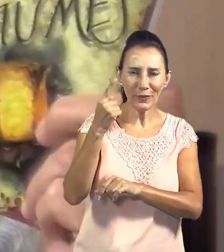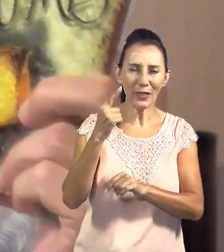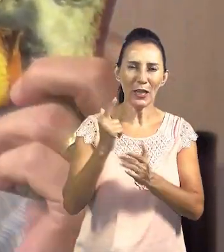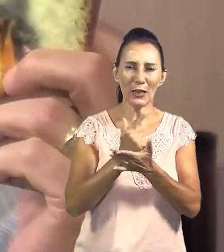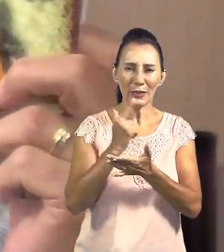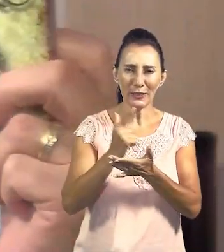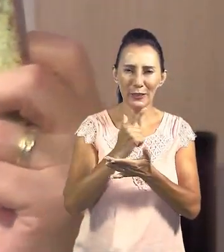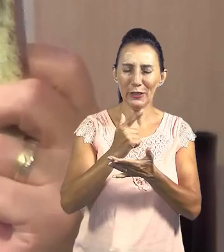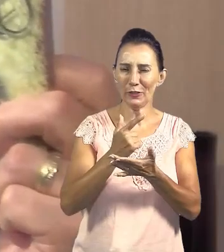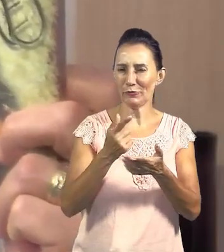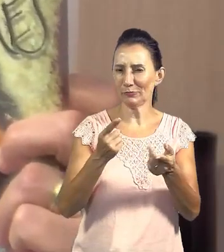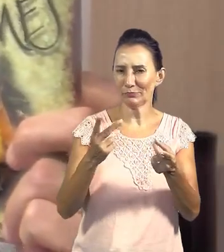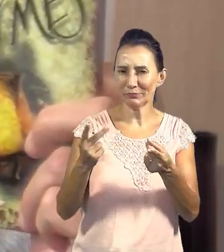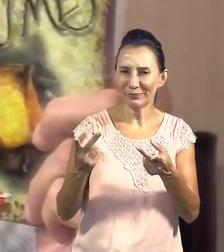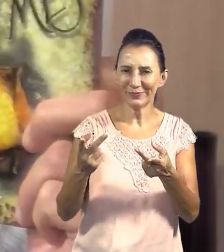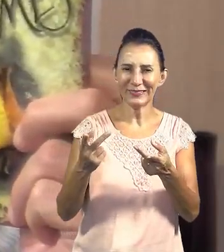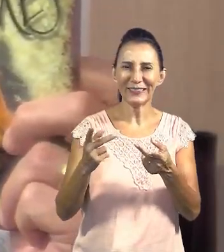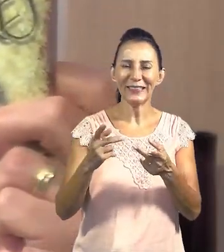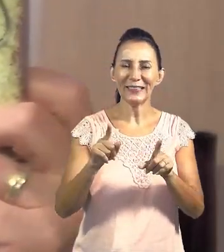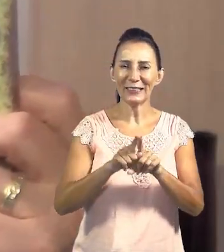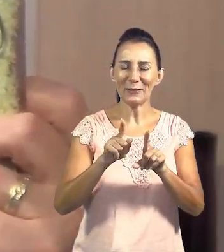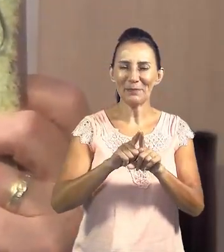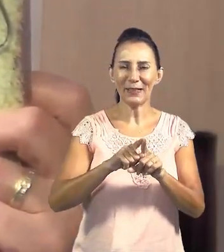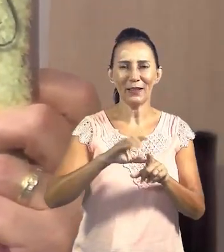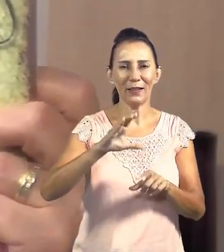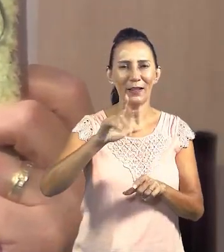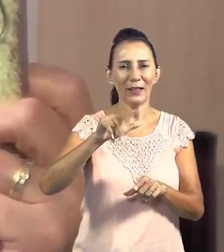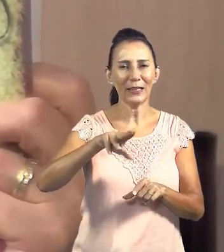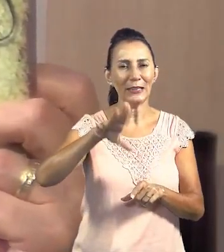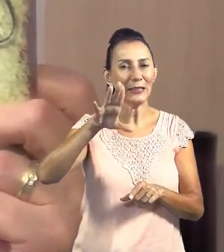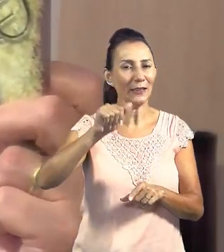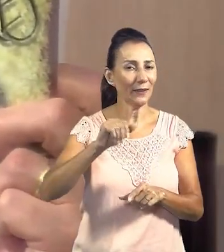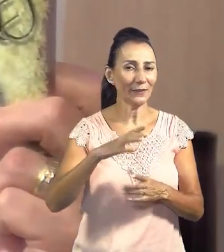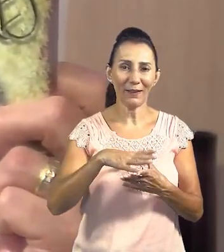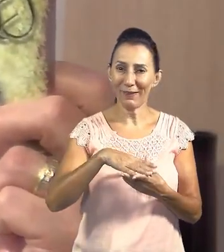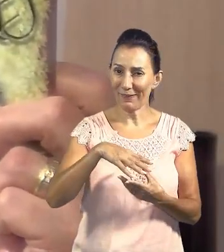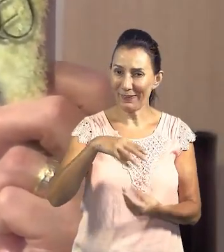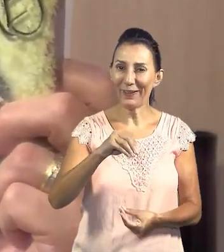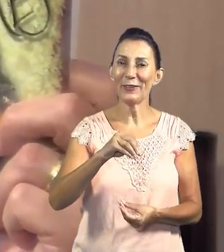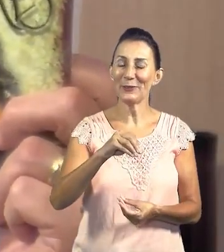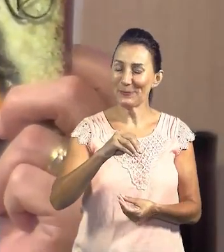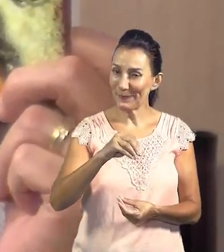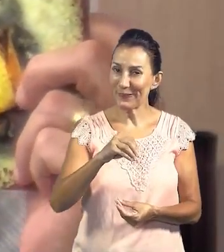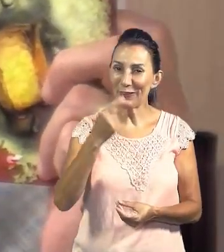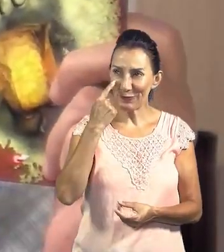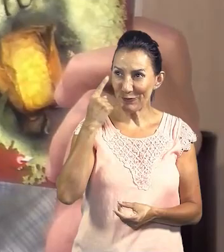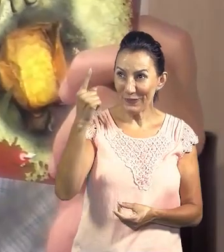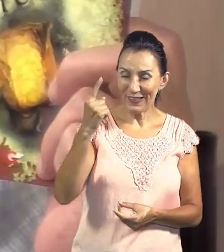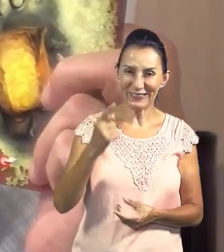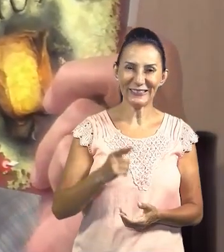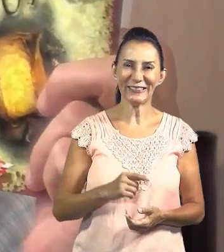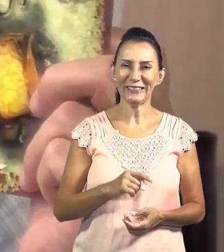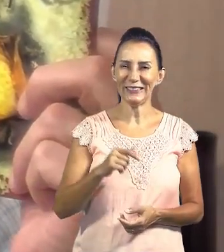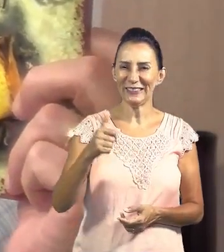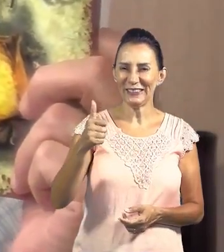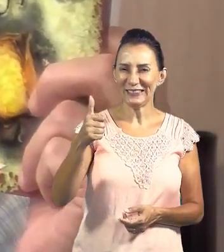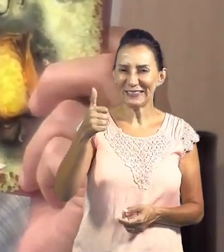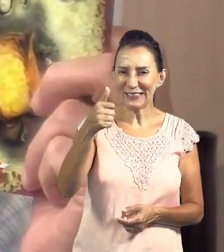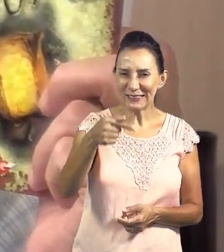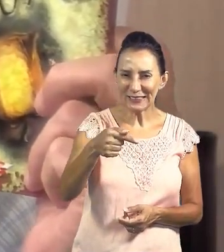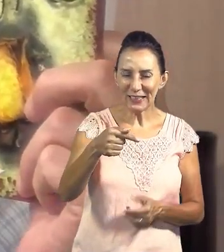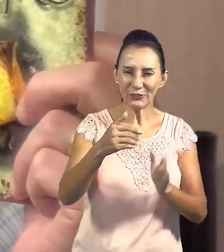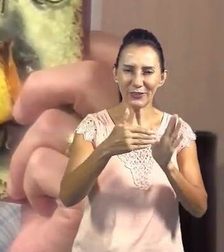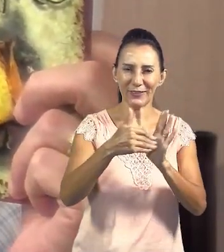também, para a Clínica da Alma. Ah, olha a Clínica da Alma. Veja aí a chamada de 17